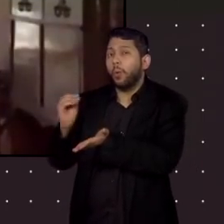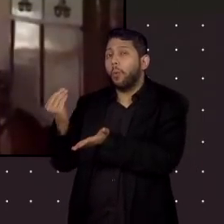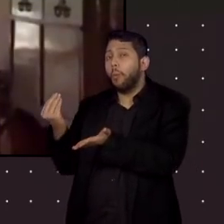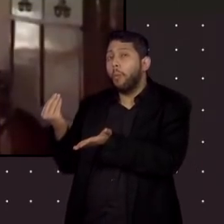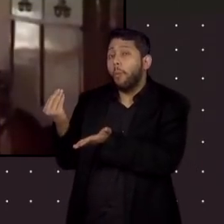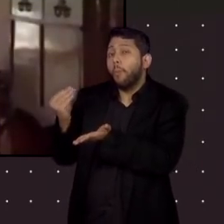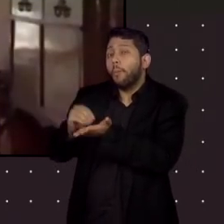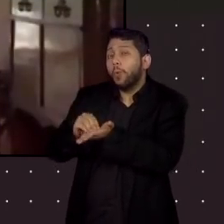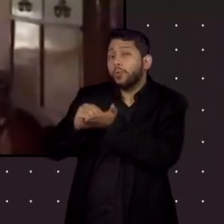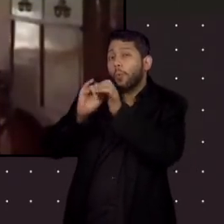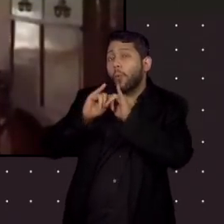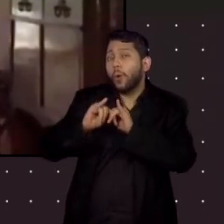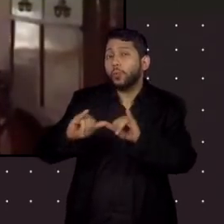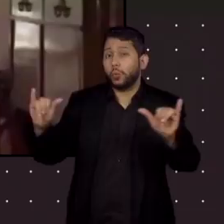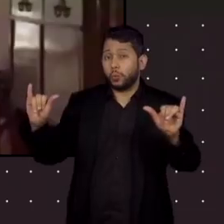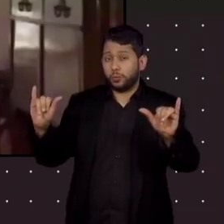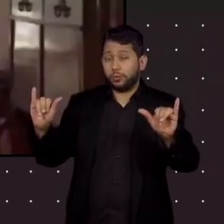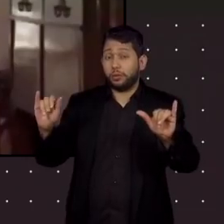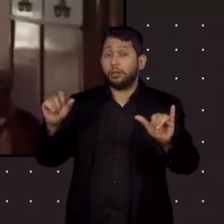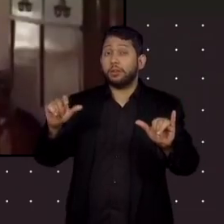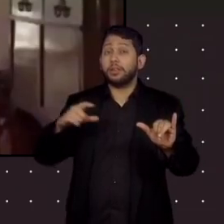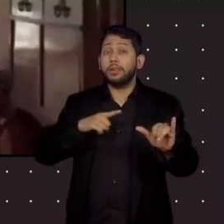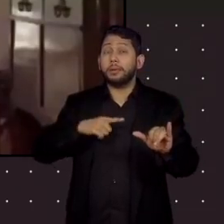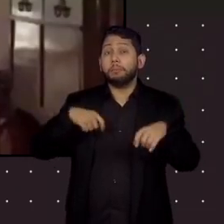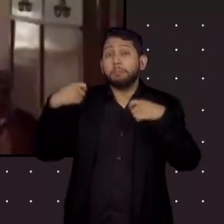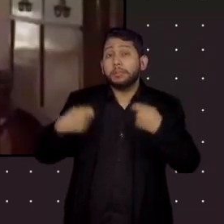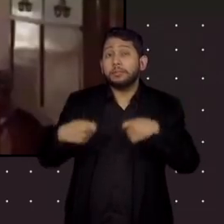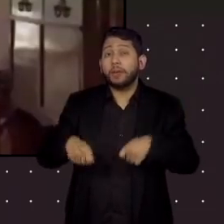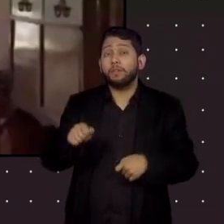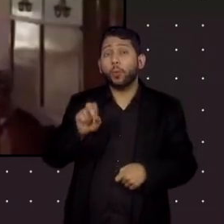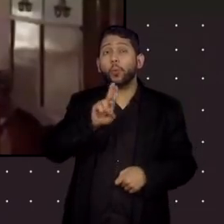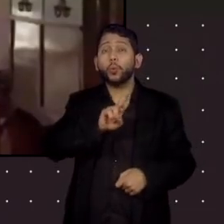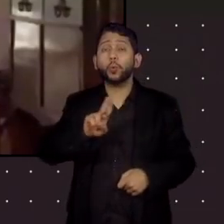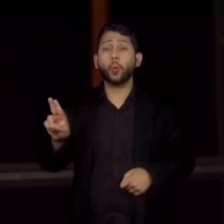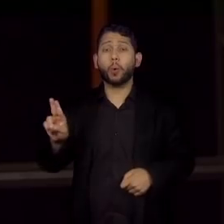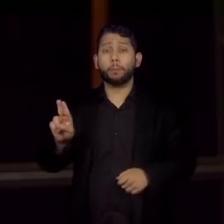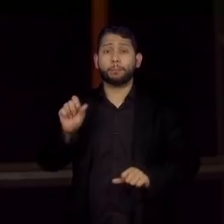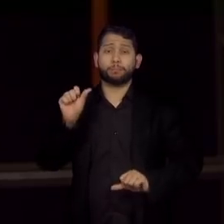um anúncio que era para mudar o nome de uma